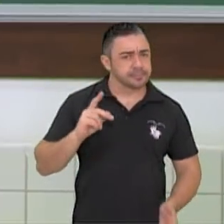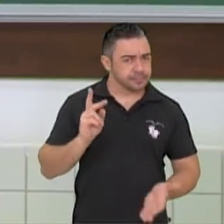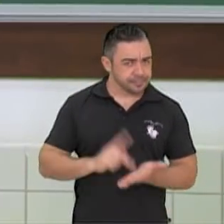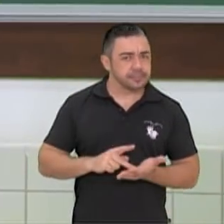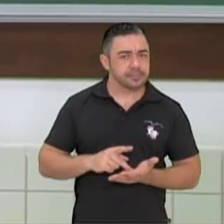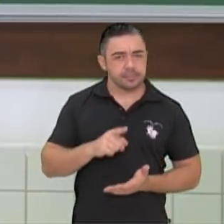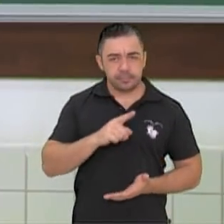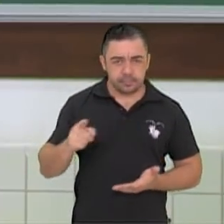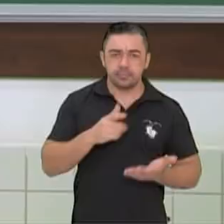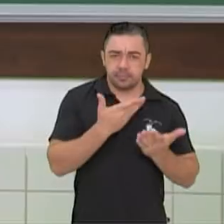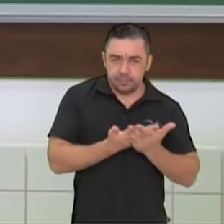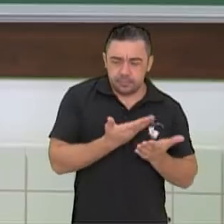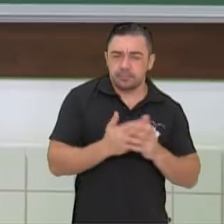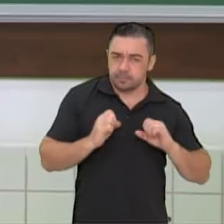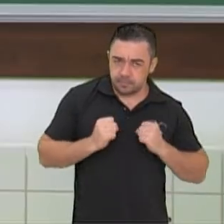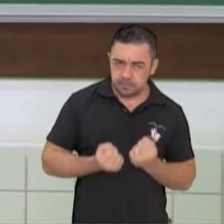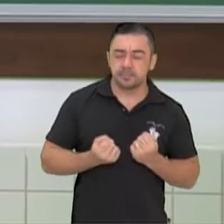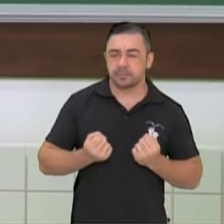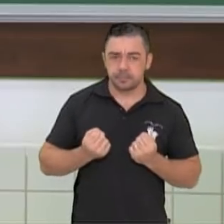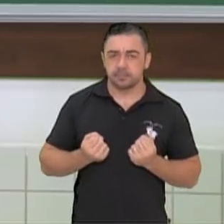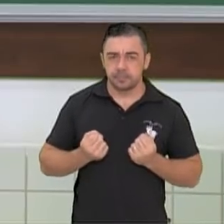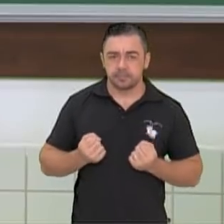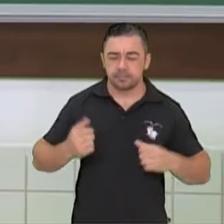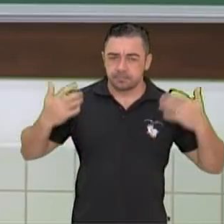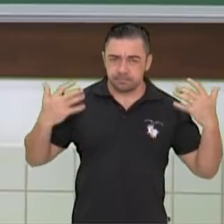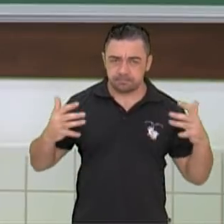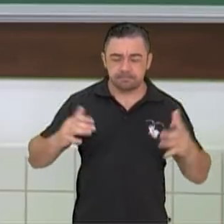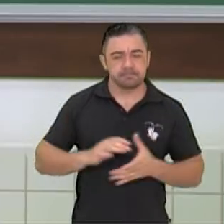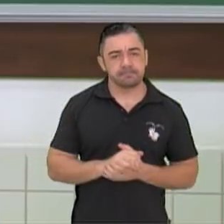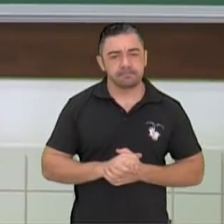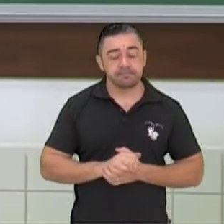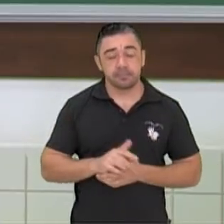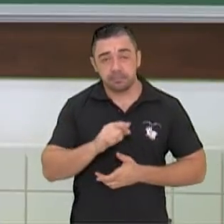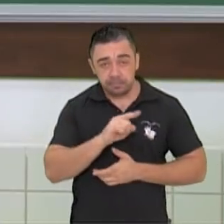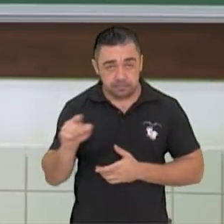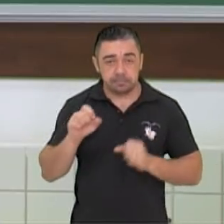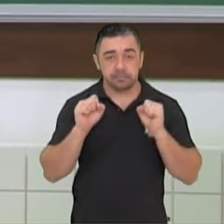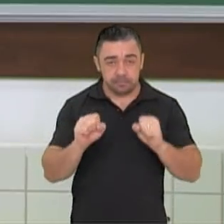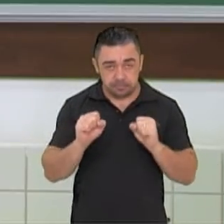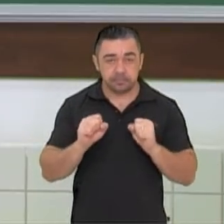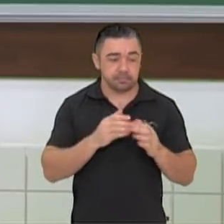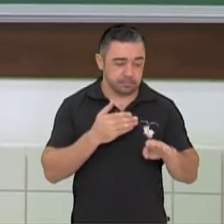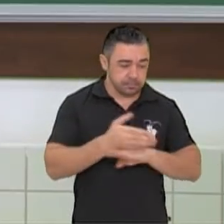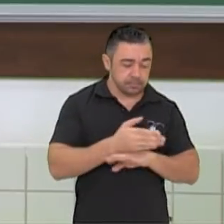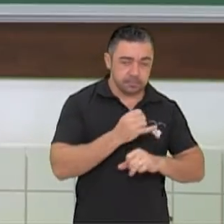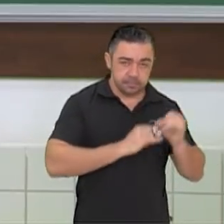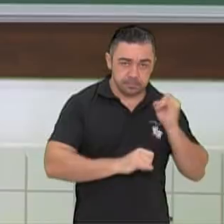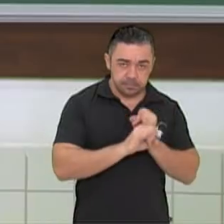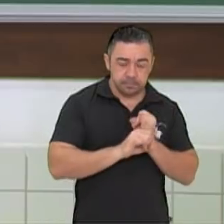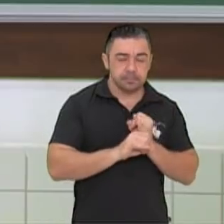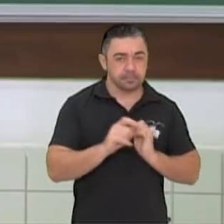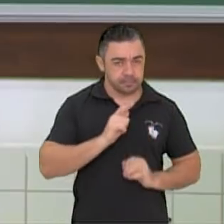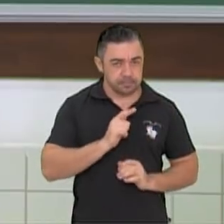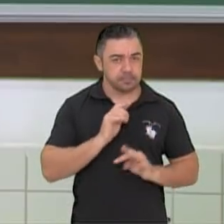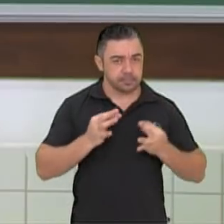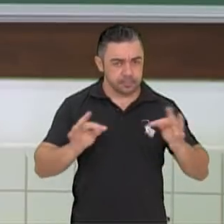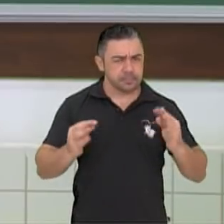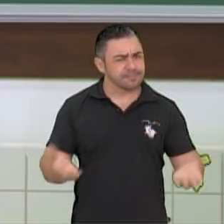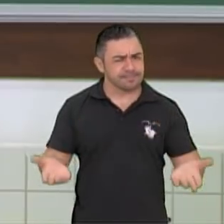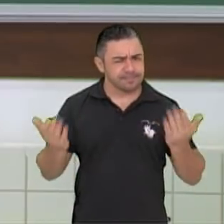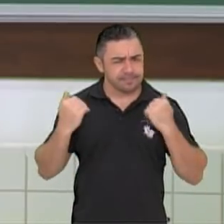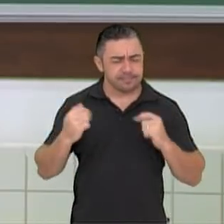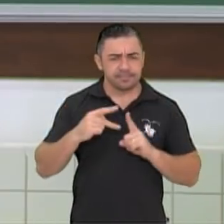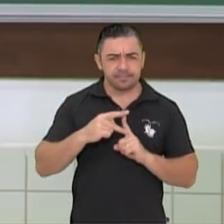realmente estão estudando e realmente não tem outra palavra mesmo para dizer. Mas quem pode, quem tem condições e quem tem acesso tecnológico, um convite do